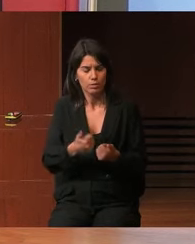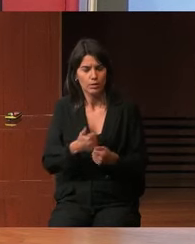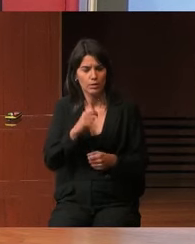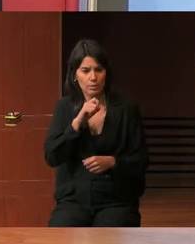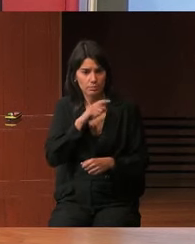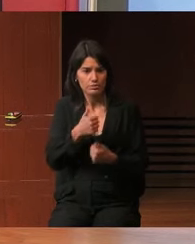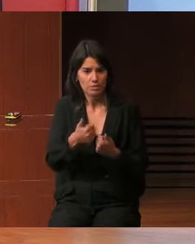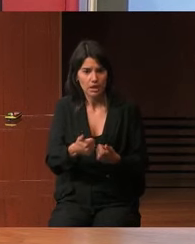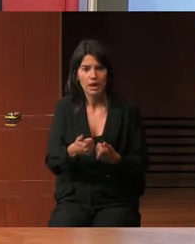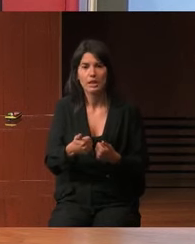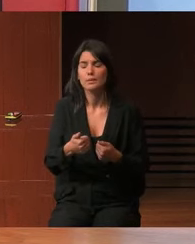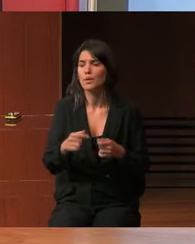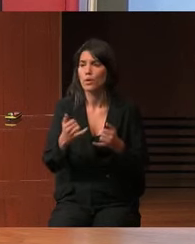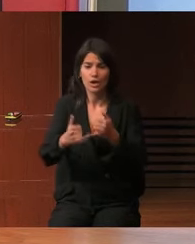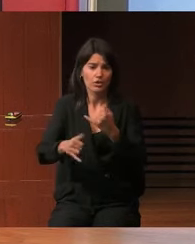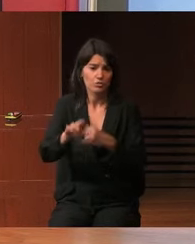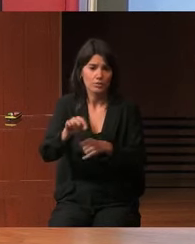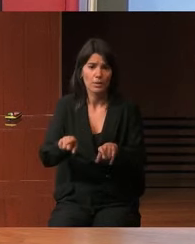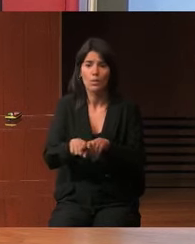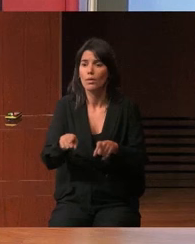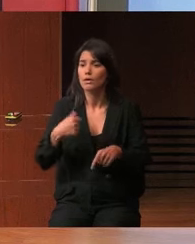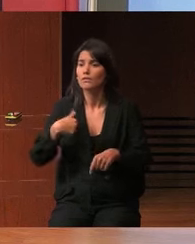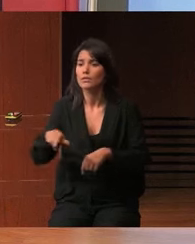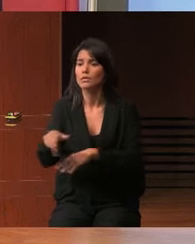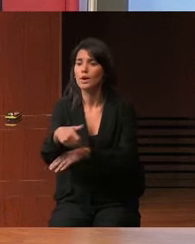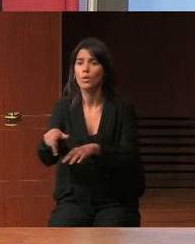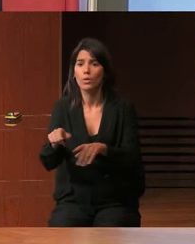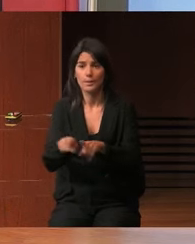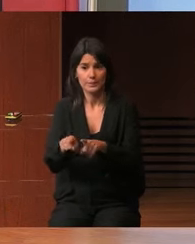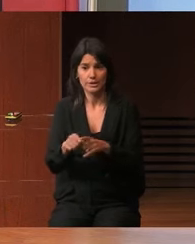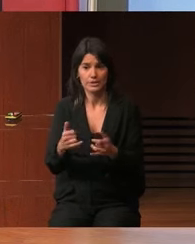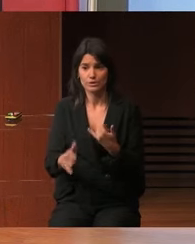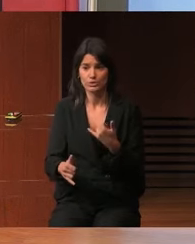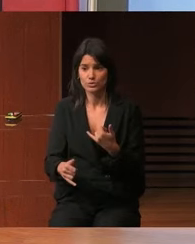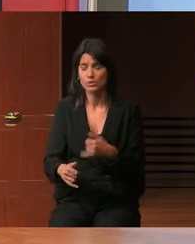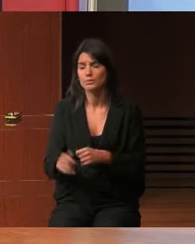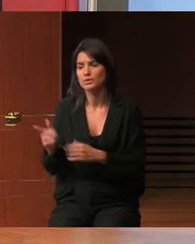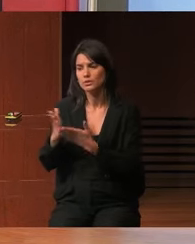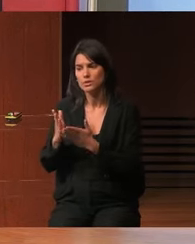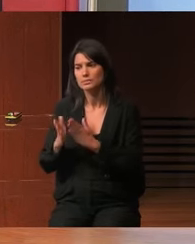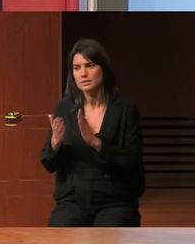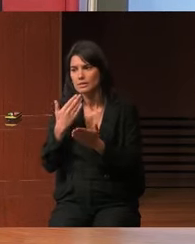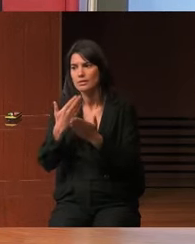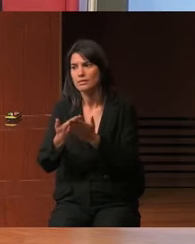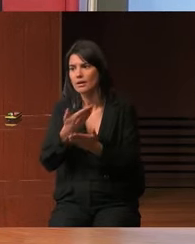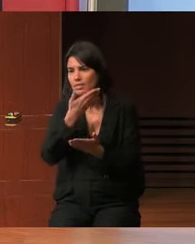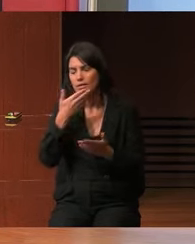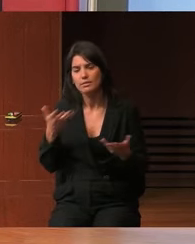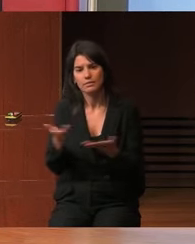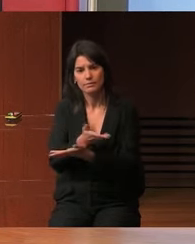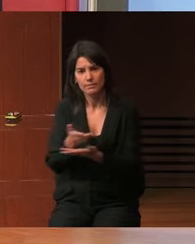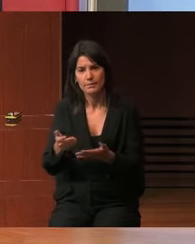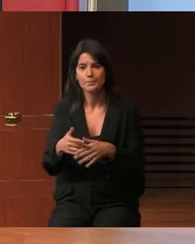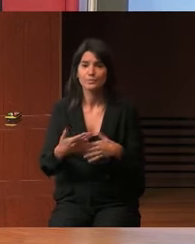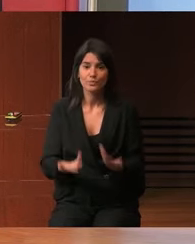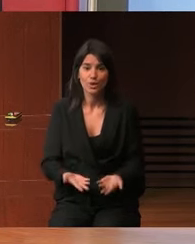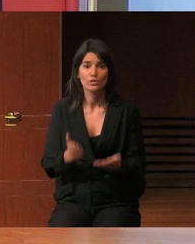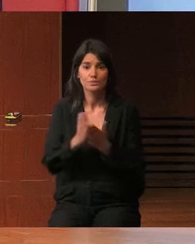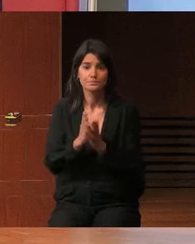à rua tem. A escola tem que ajudar esta relação a ser melhor sucedida e isso significa que a escola tem